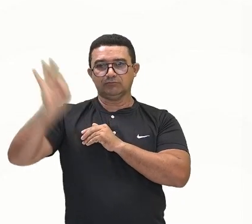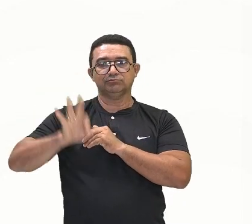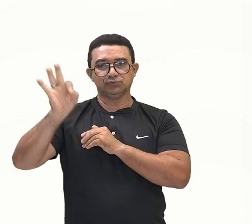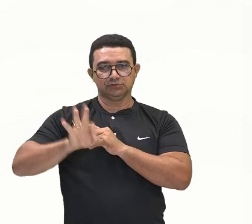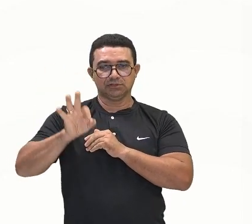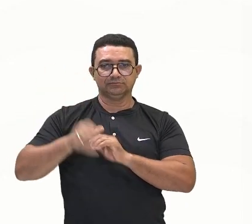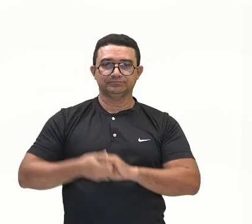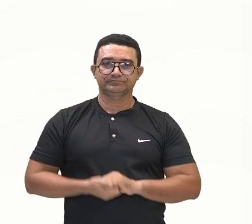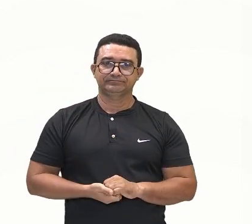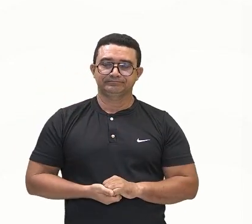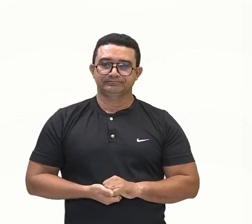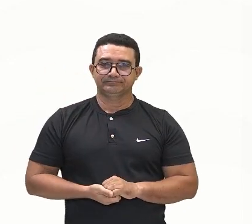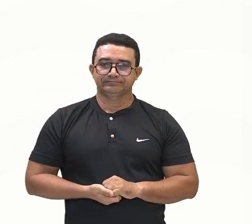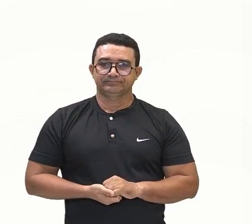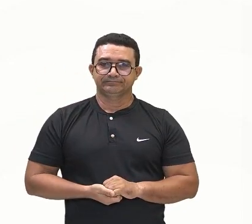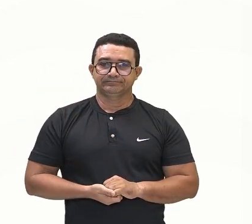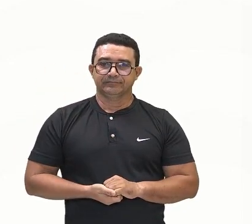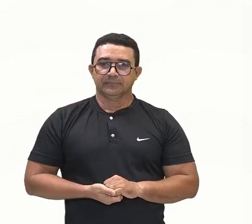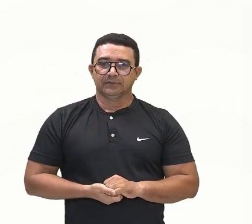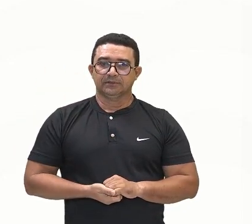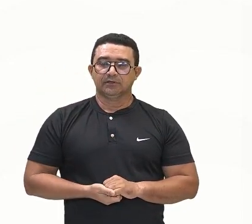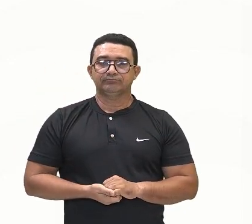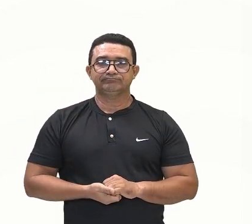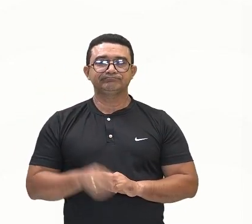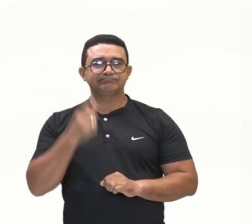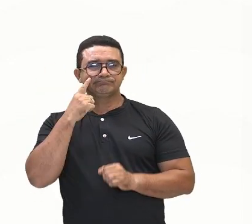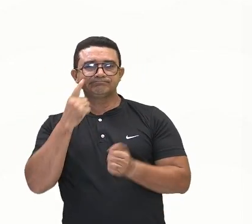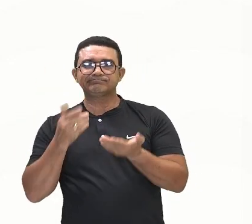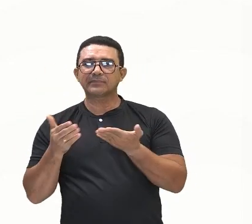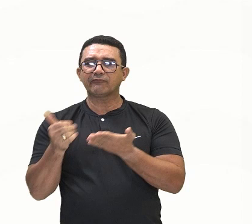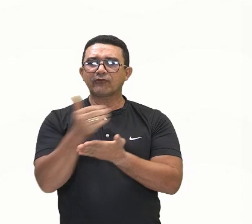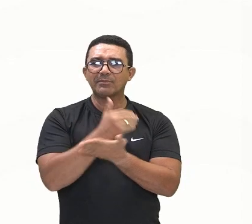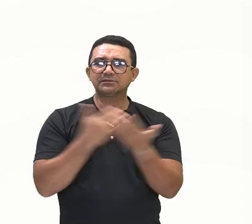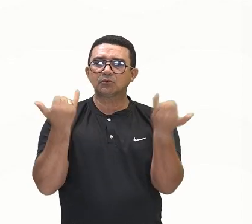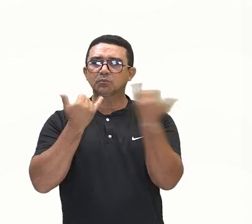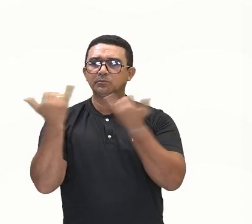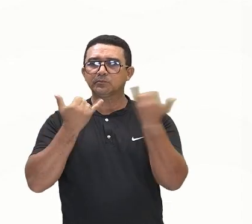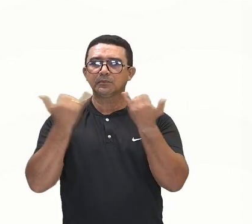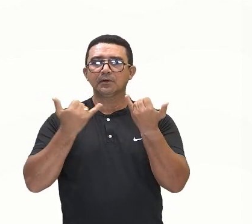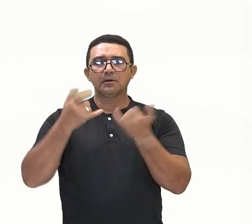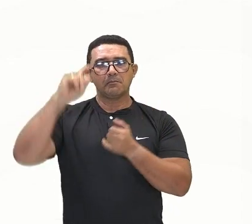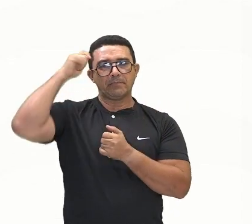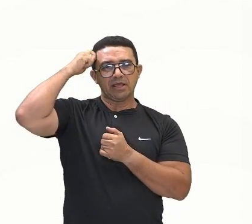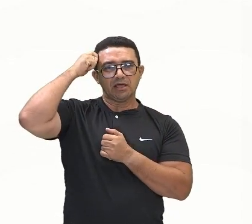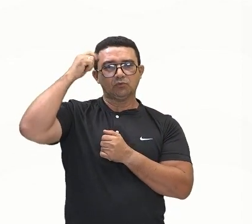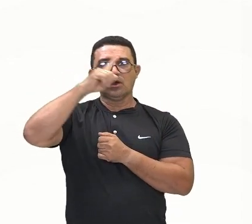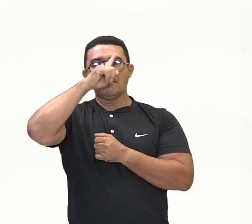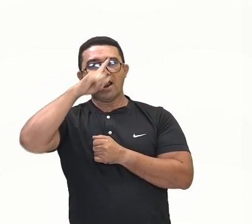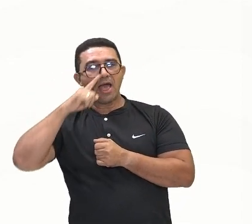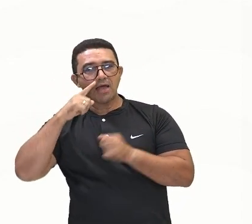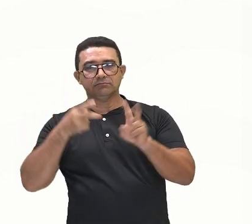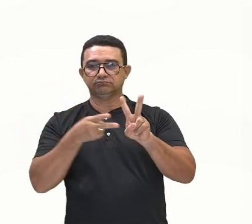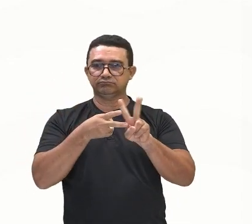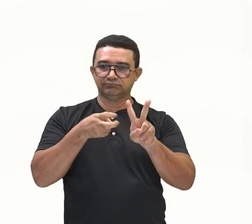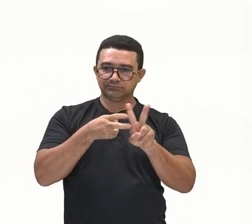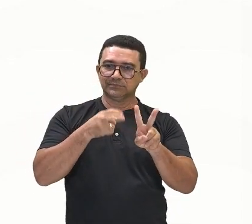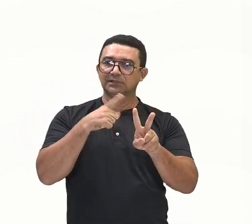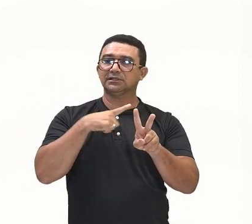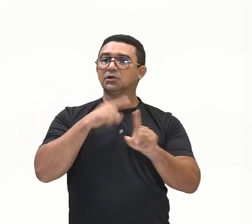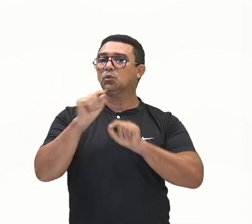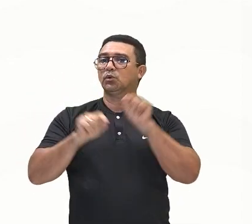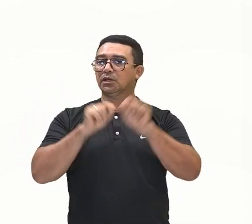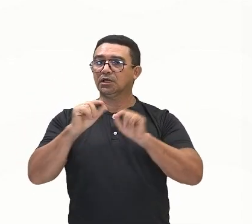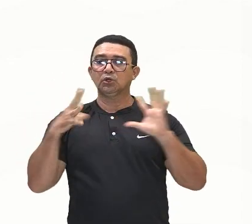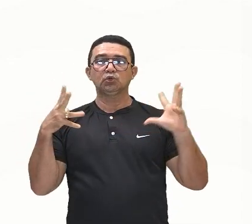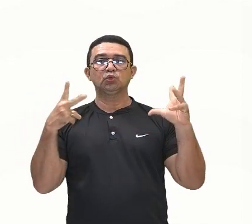46,99. Olhando aí os dados dos pretos, amarelos e indígenas, observamos que todos eles